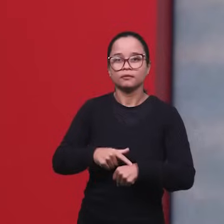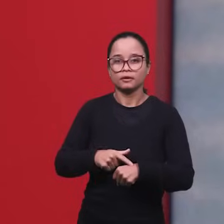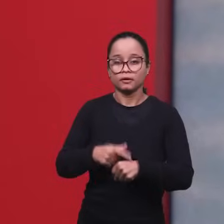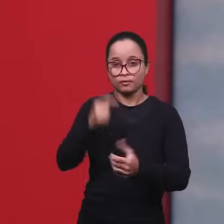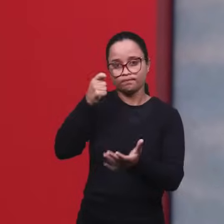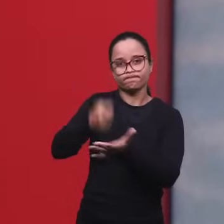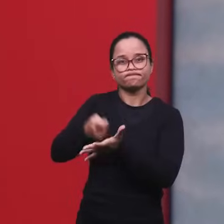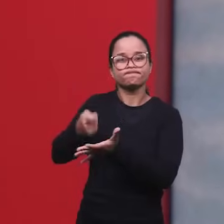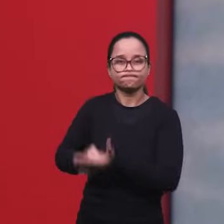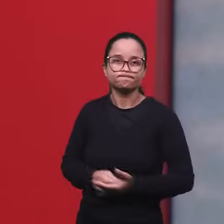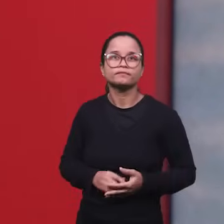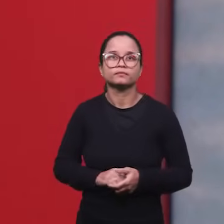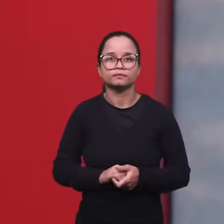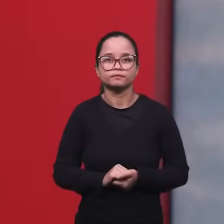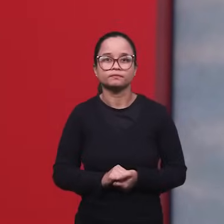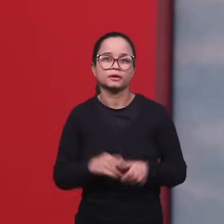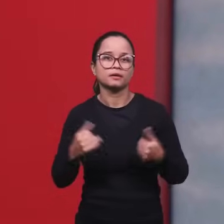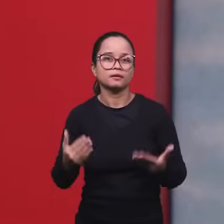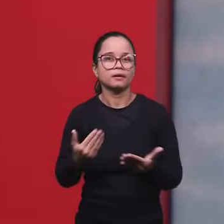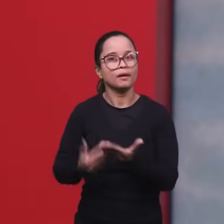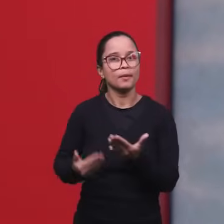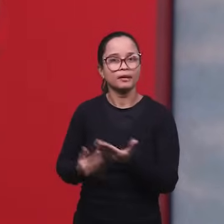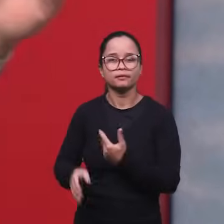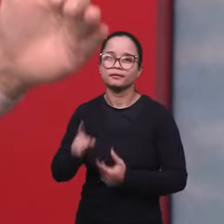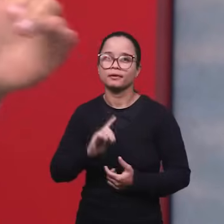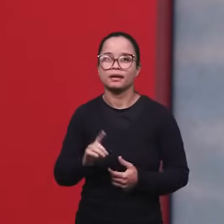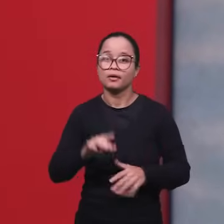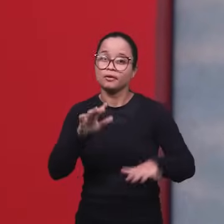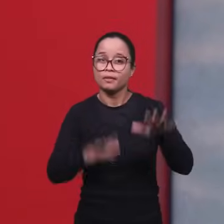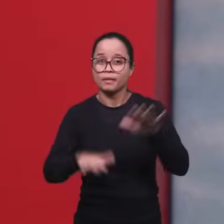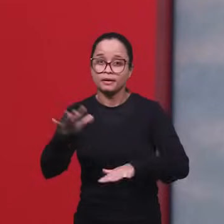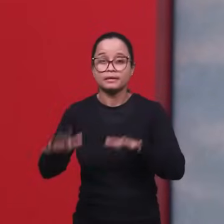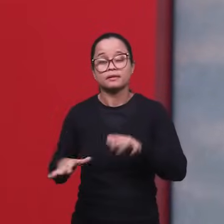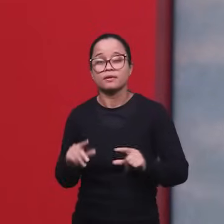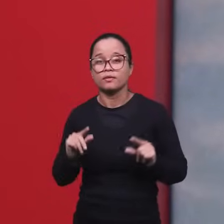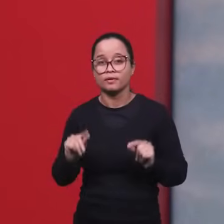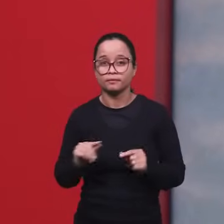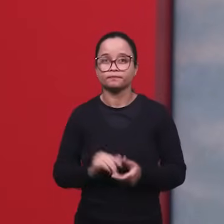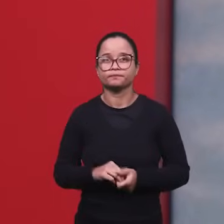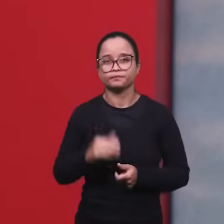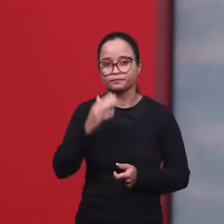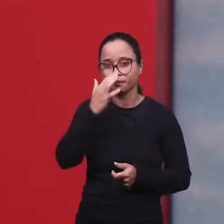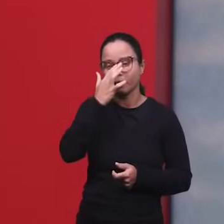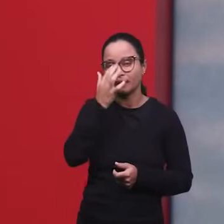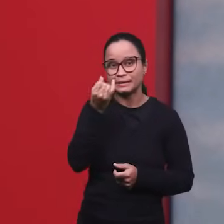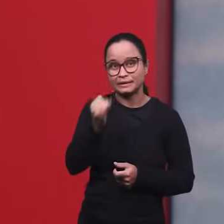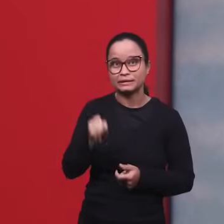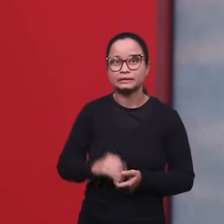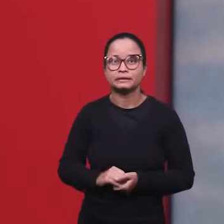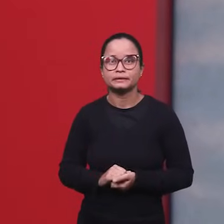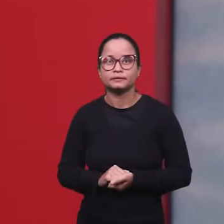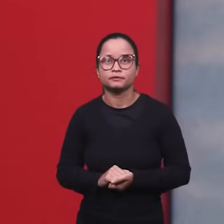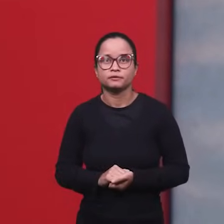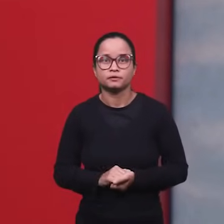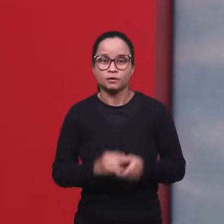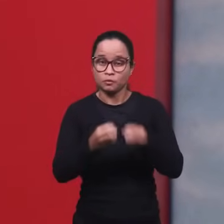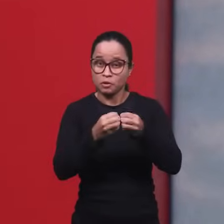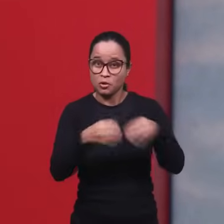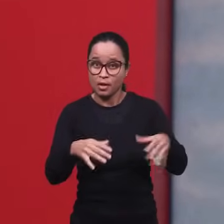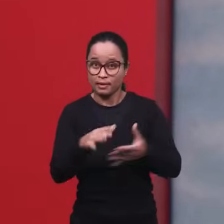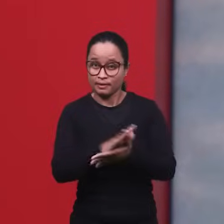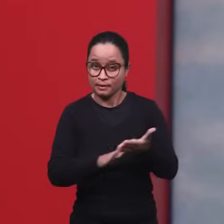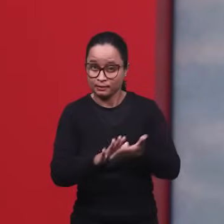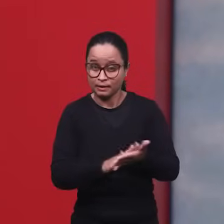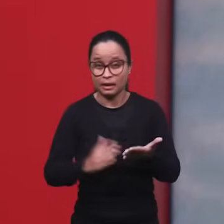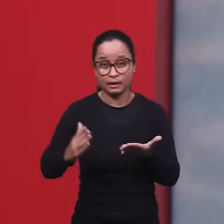e levar para o regime próprio quando você passar. Então isso não é perdido. Ou dependendo, se não houver nenhum prejuízo,